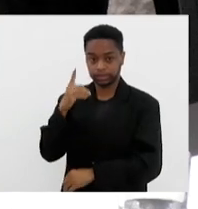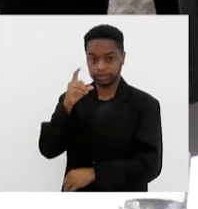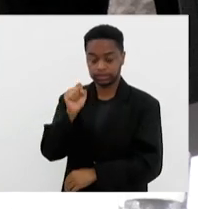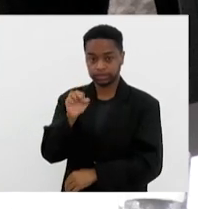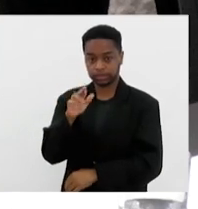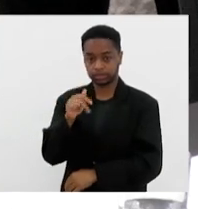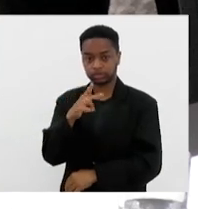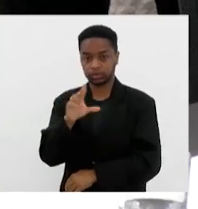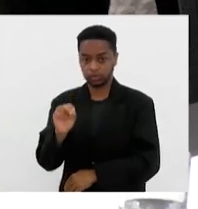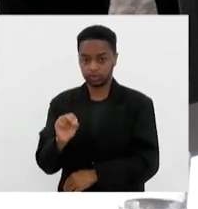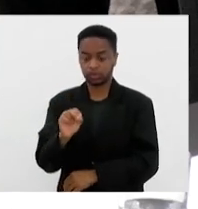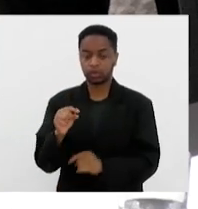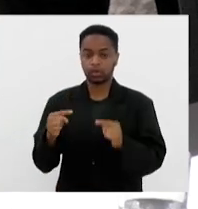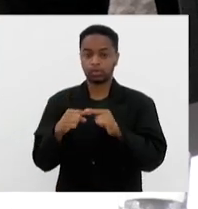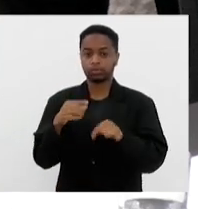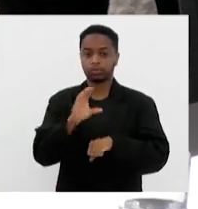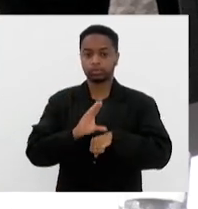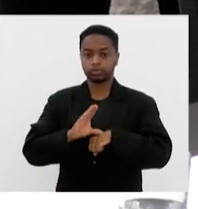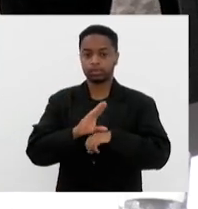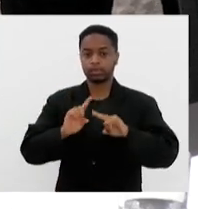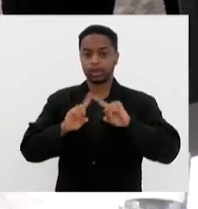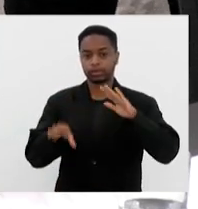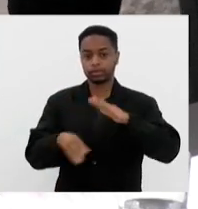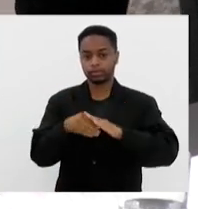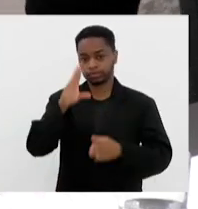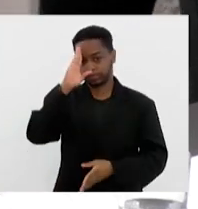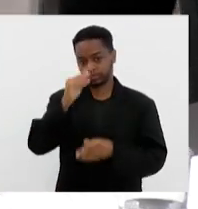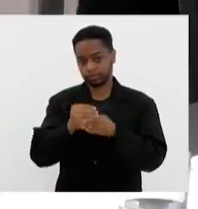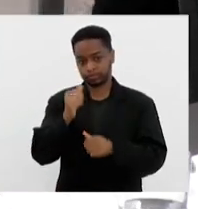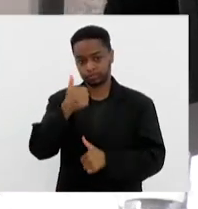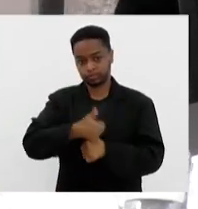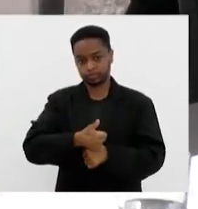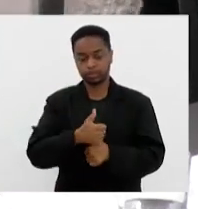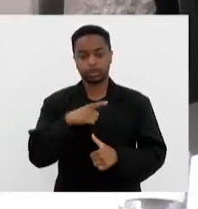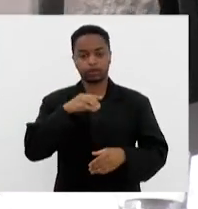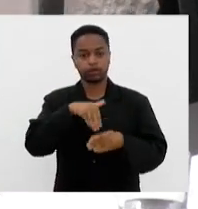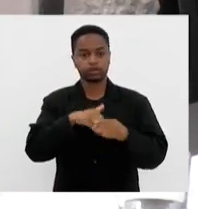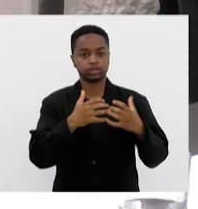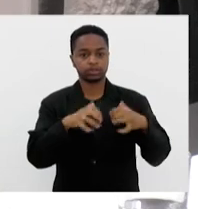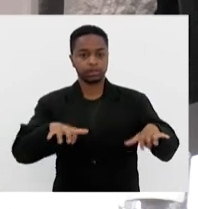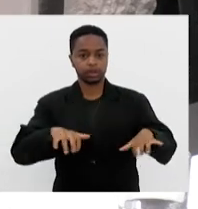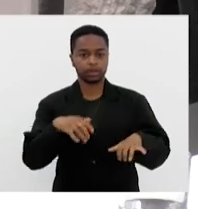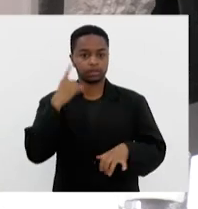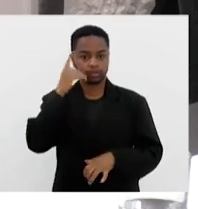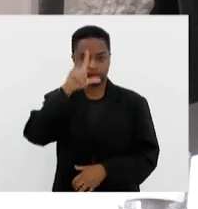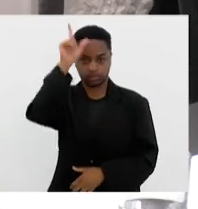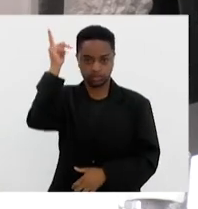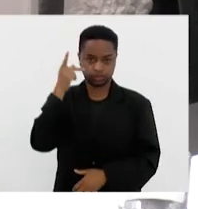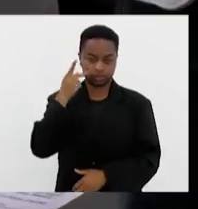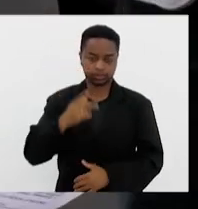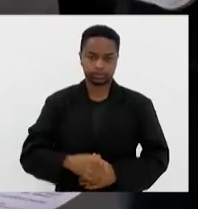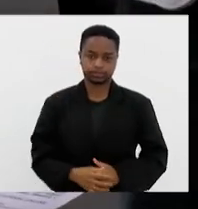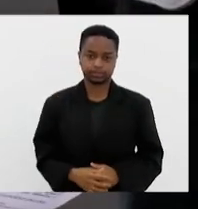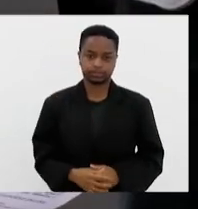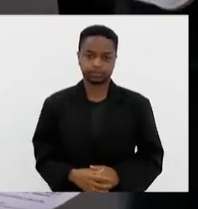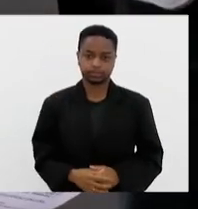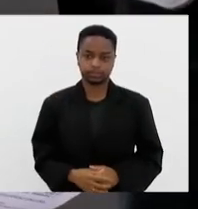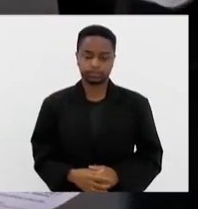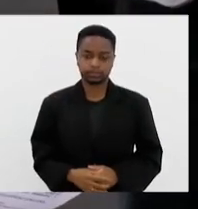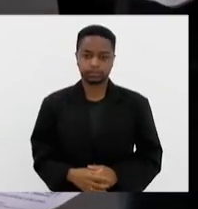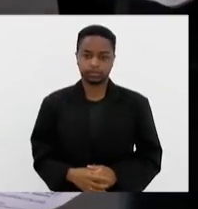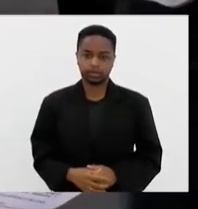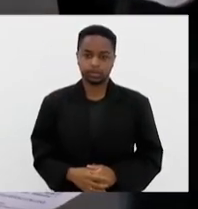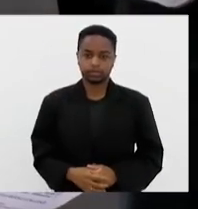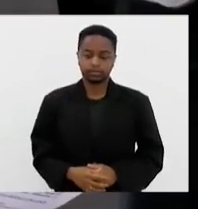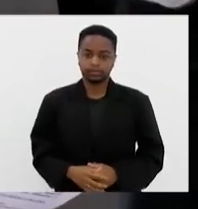com emenda, concluindo por substitutivo em discussão. Um voto discutir, separado. Deputado Luiz Paulo apresentando o voto separado. Senhor presidente, não vou entrar nem